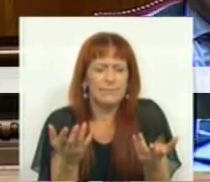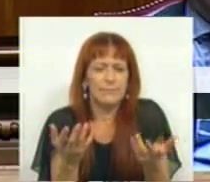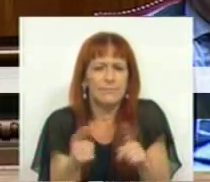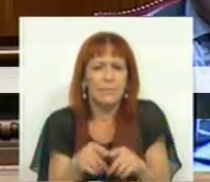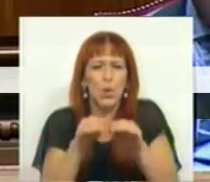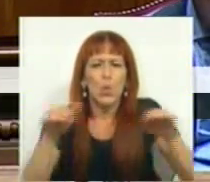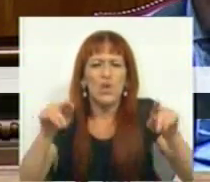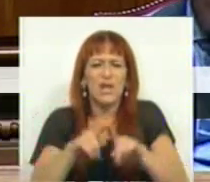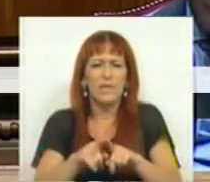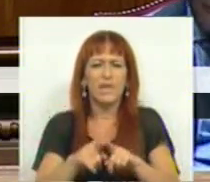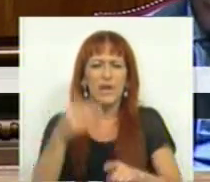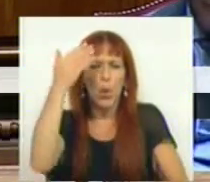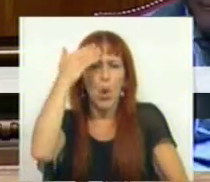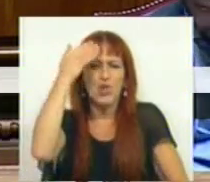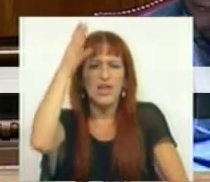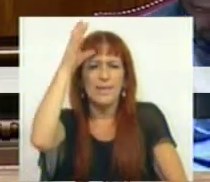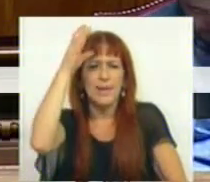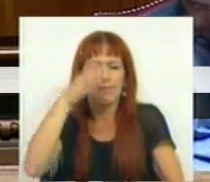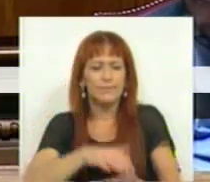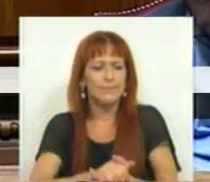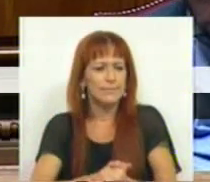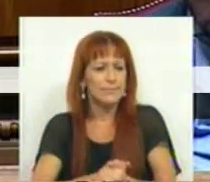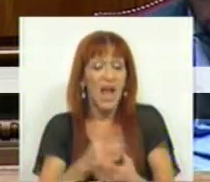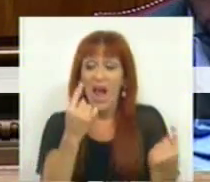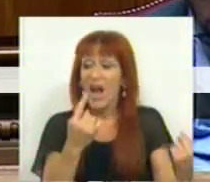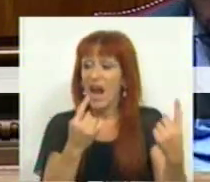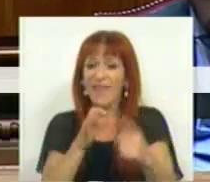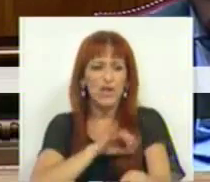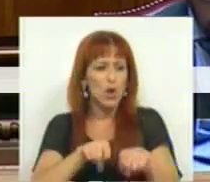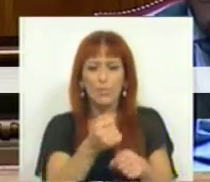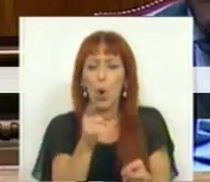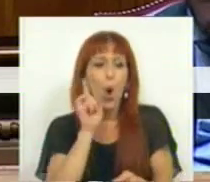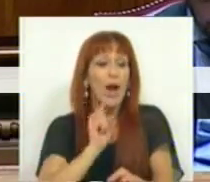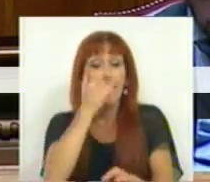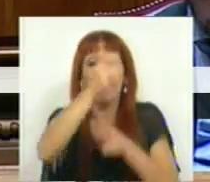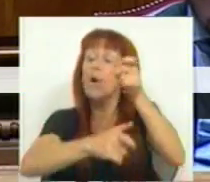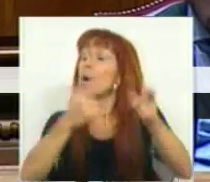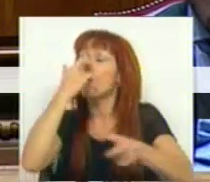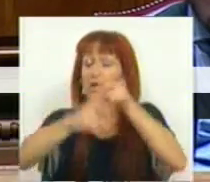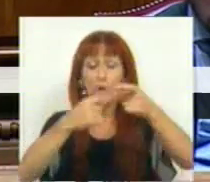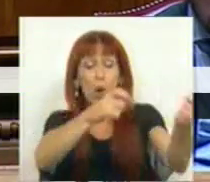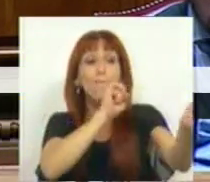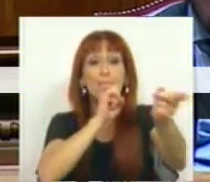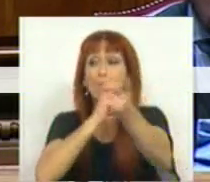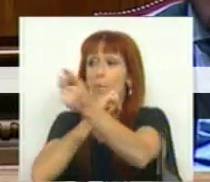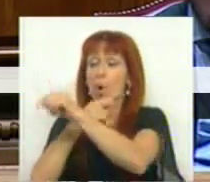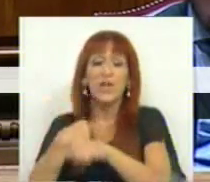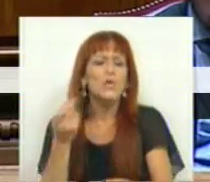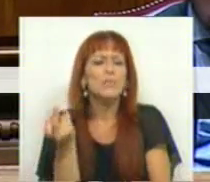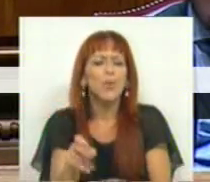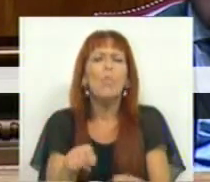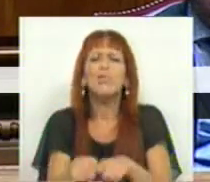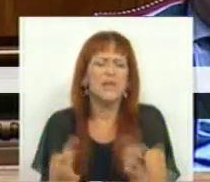o nível de consciência que cada senhor deputado ou cada cidadão possa ter sobre o